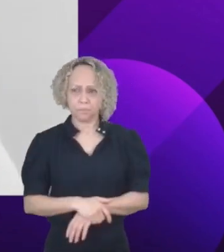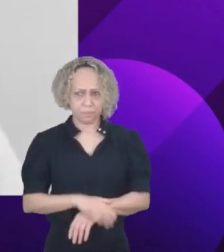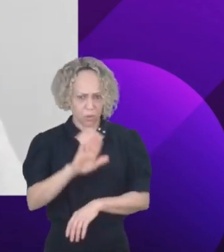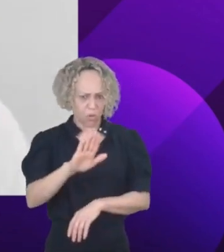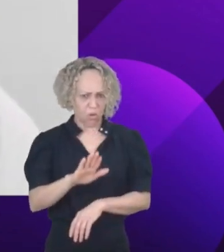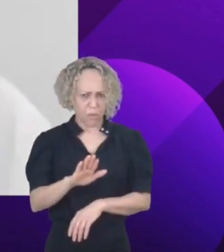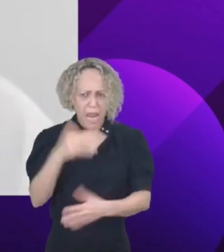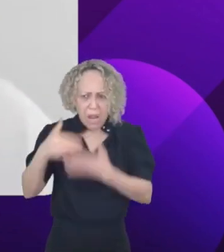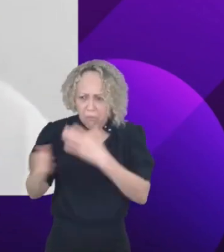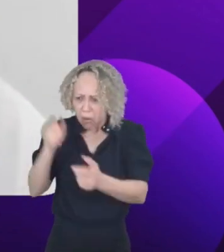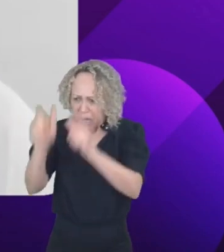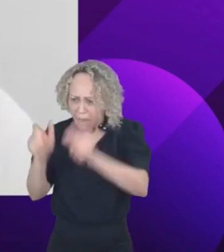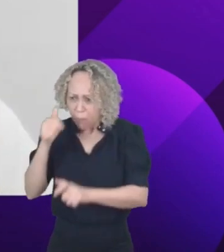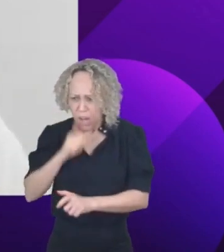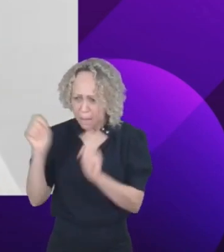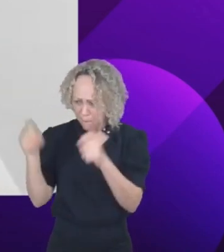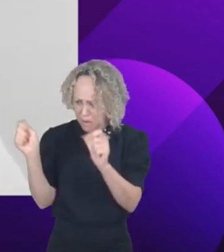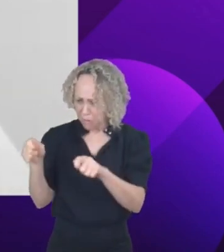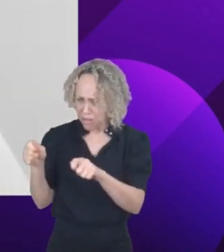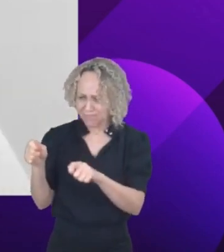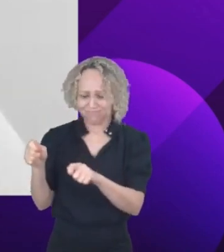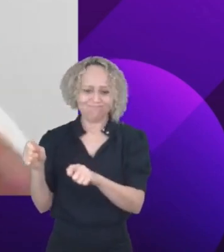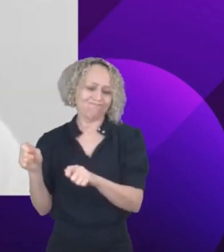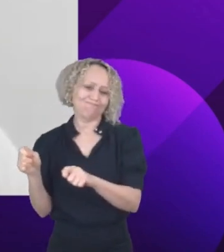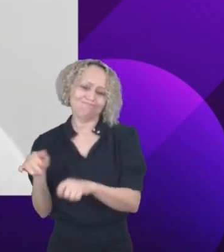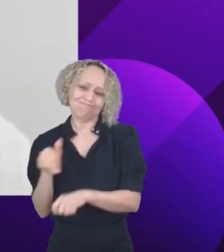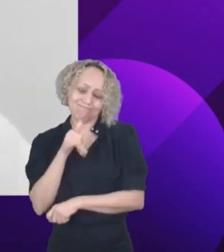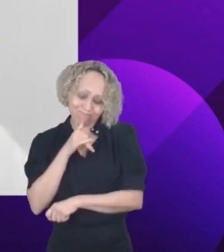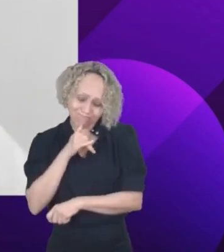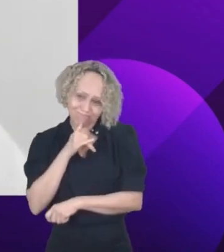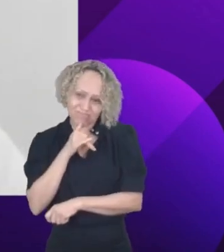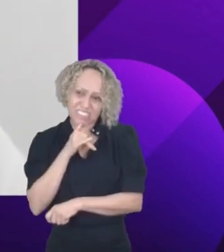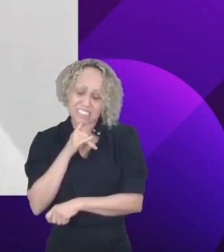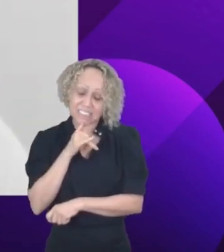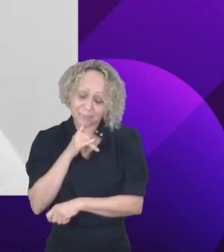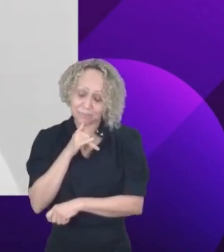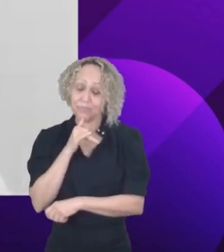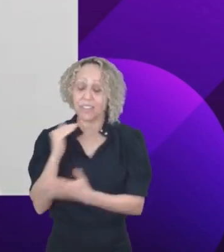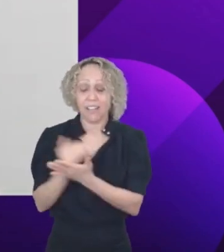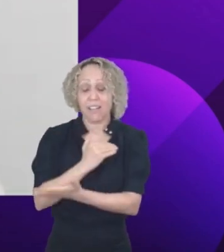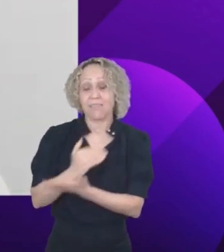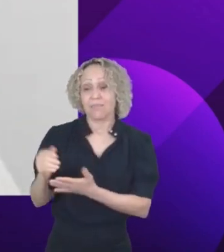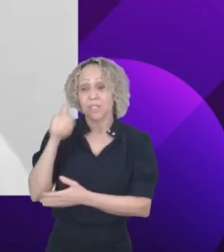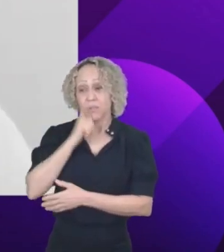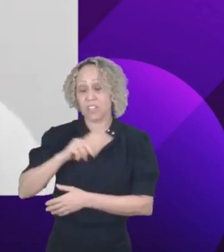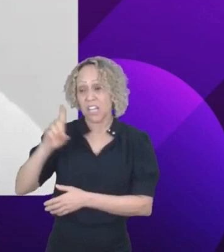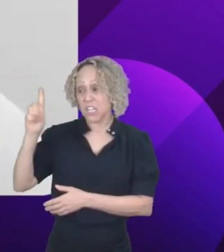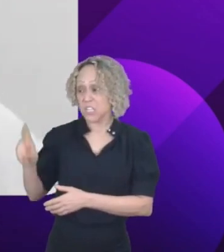qualquer mulher. Infelizmente, a gente vive uma onda cada vez mais neoconservadora e da